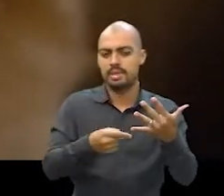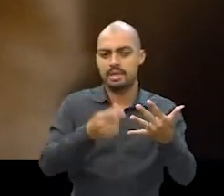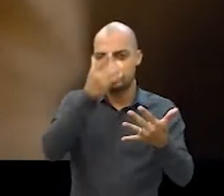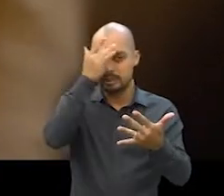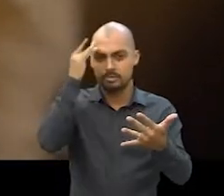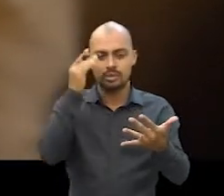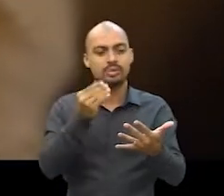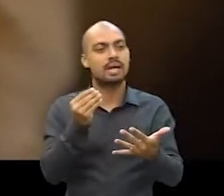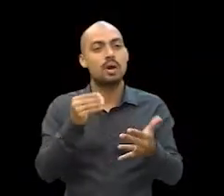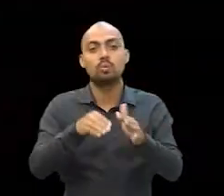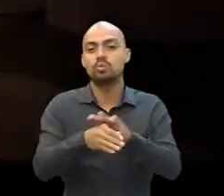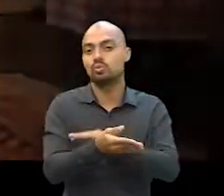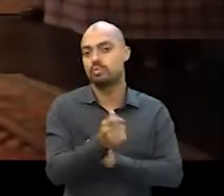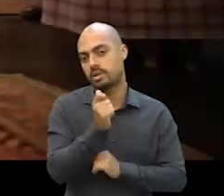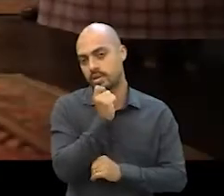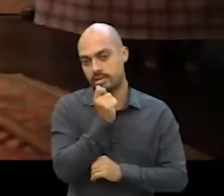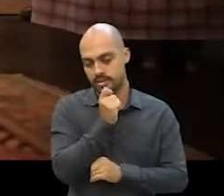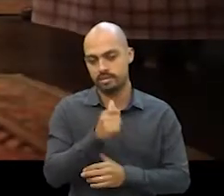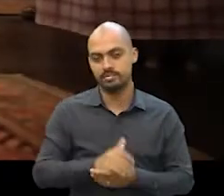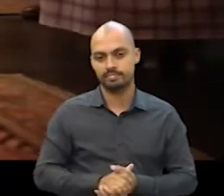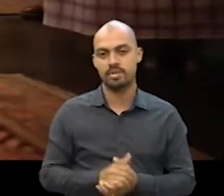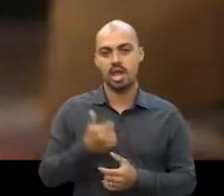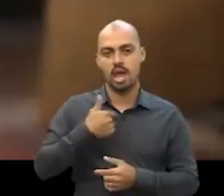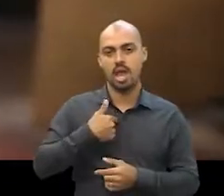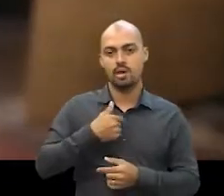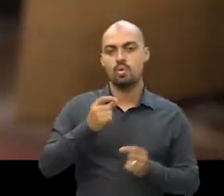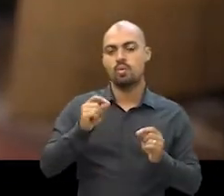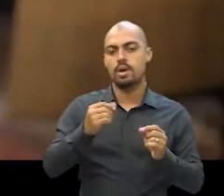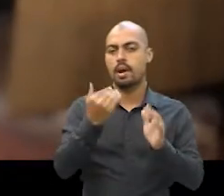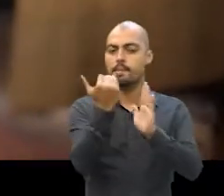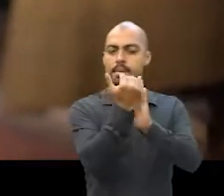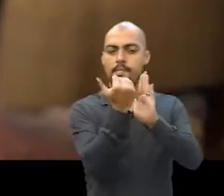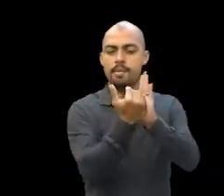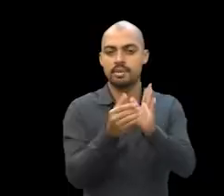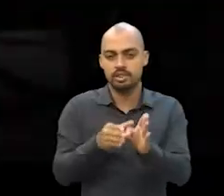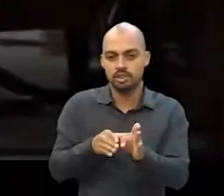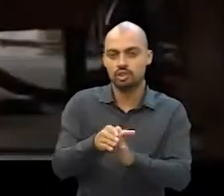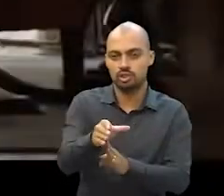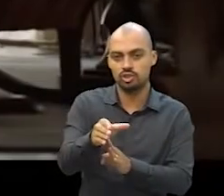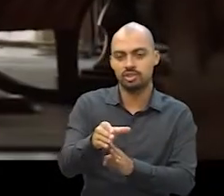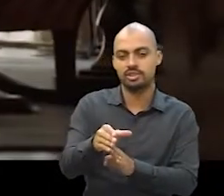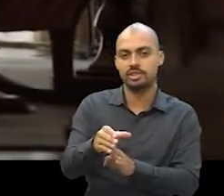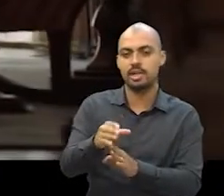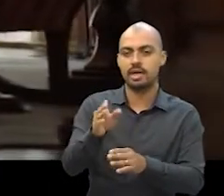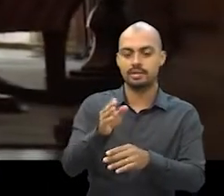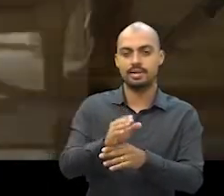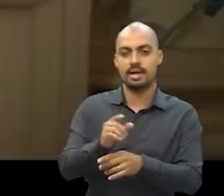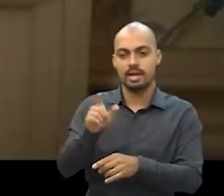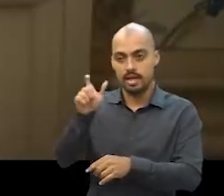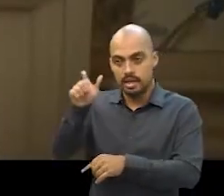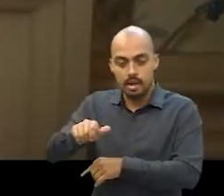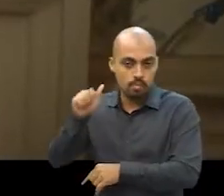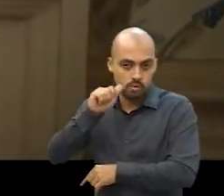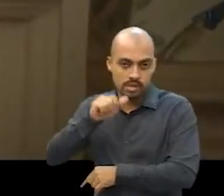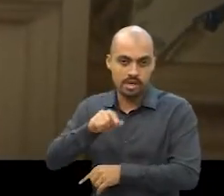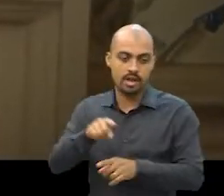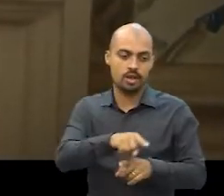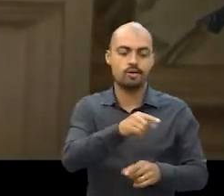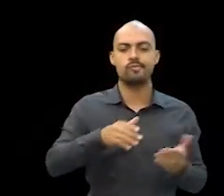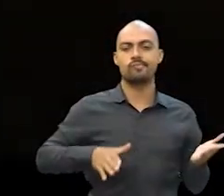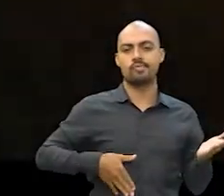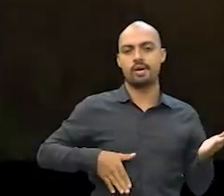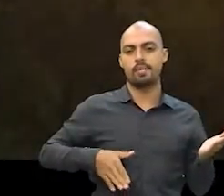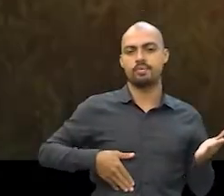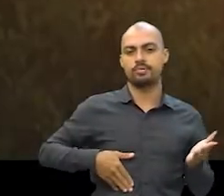está se ambientando na plataforma, né? Mas eu vou deixar aqui a dica do live action A Dama e o Vagabundo, que era um dos